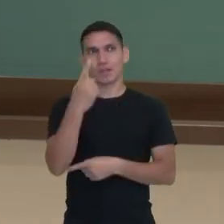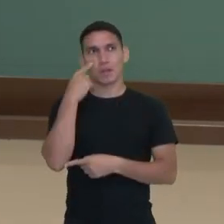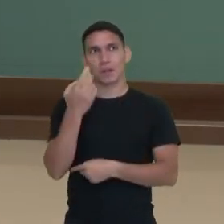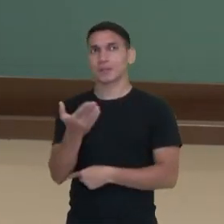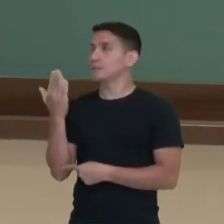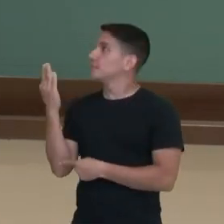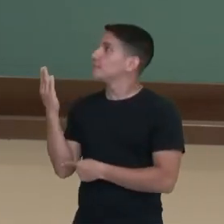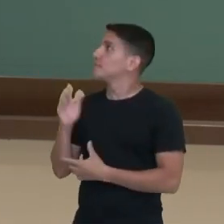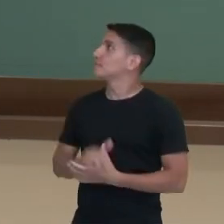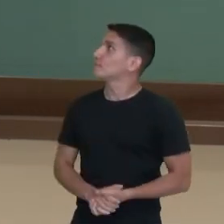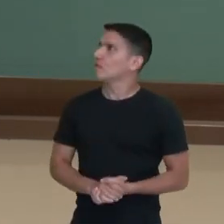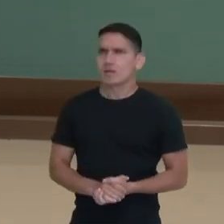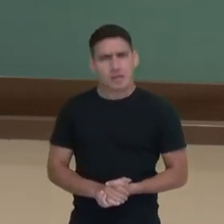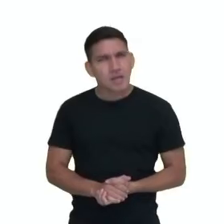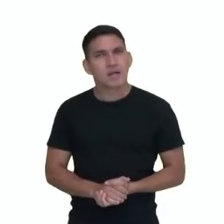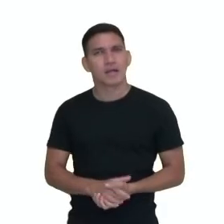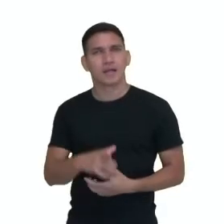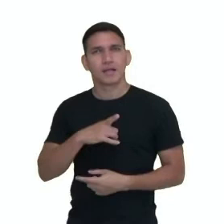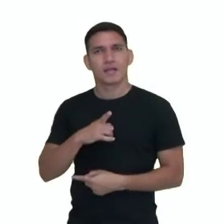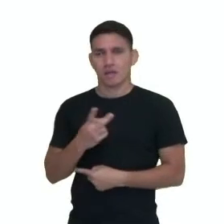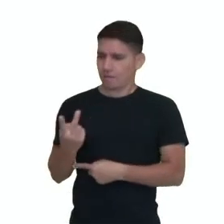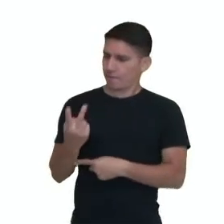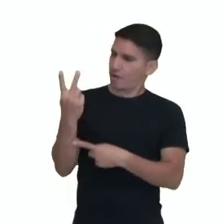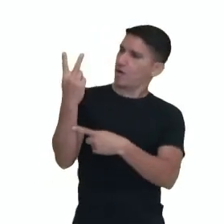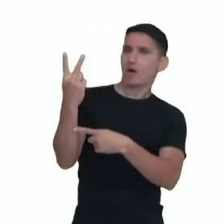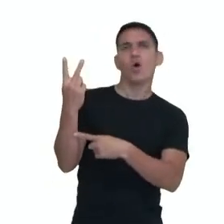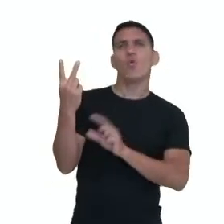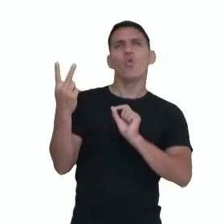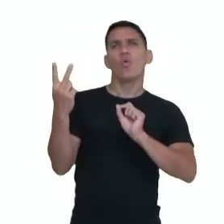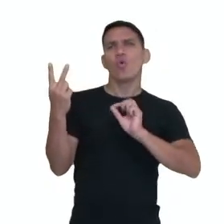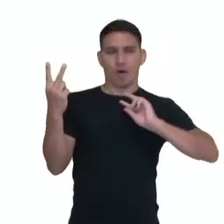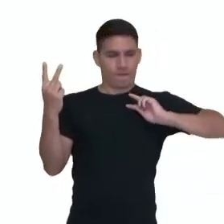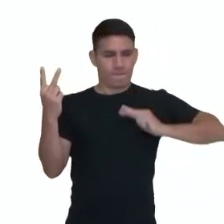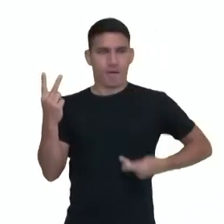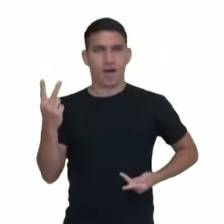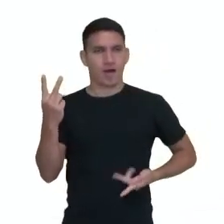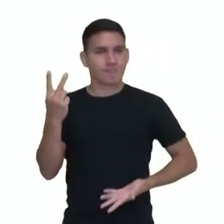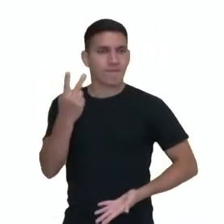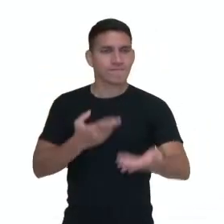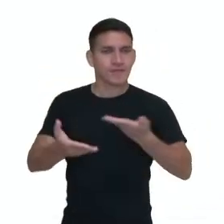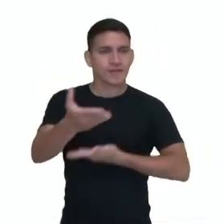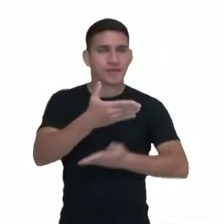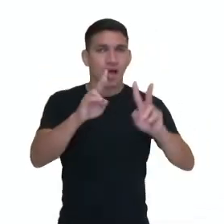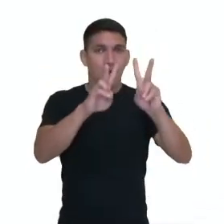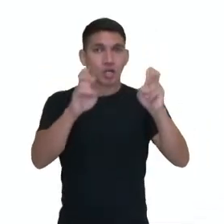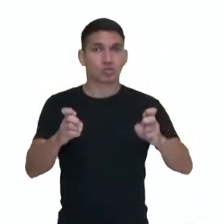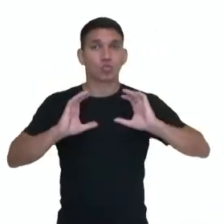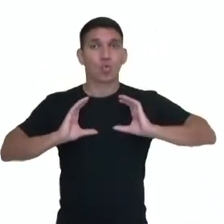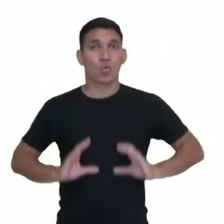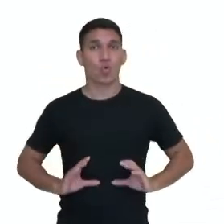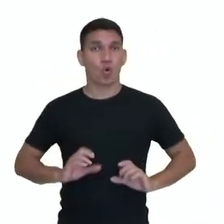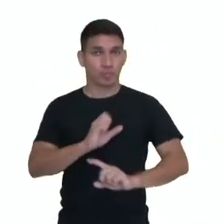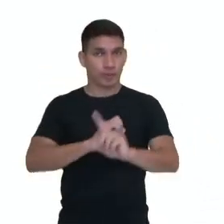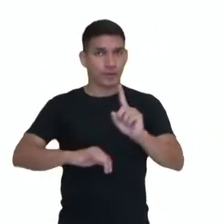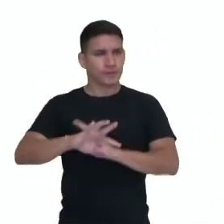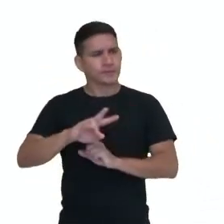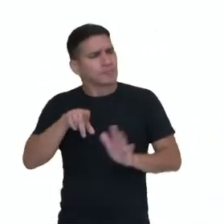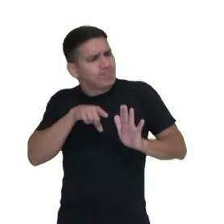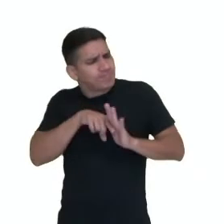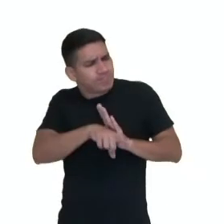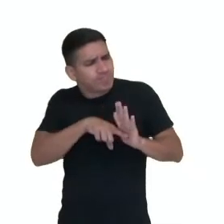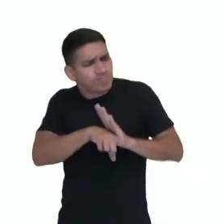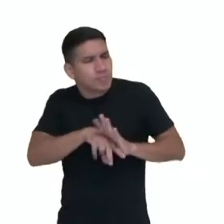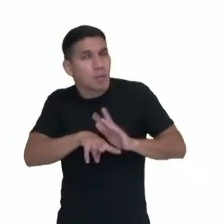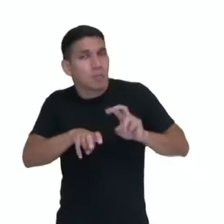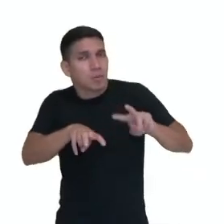então. Os valores de convivência humana tratam dos comportamentos sociais, investigando uma visão mais